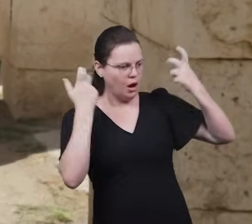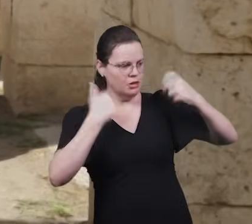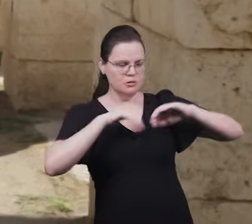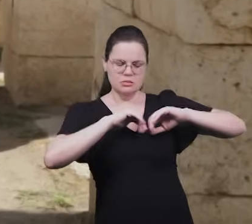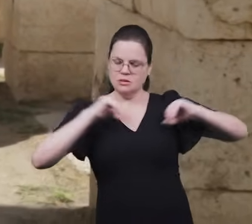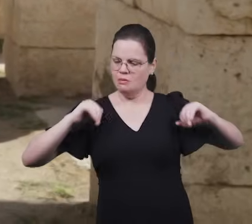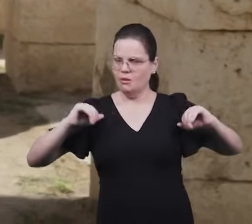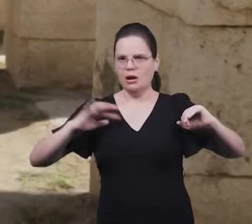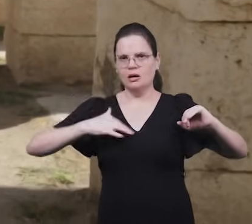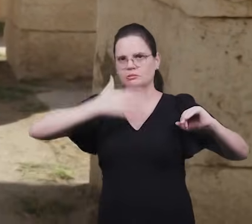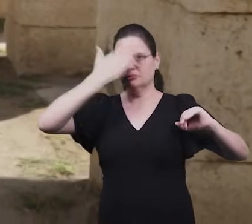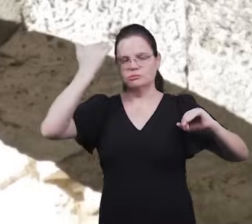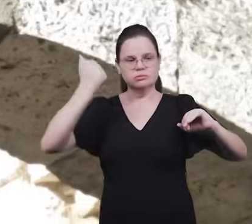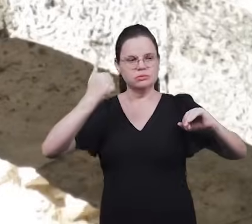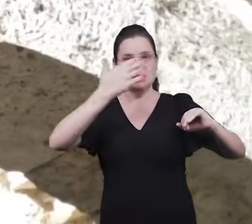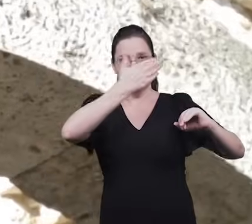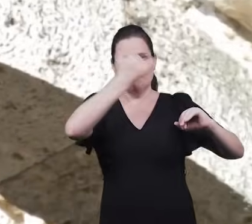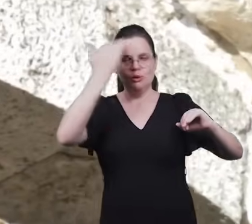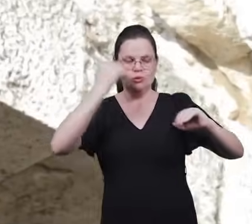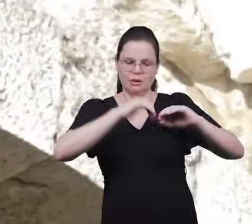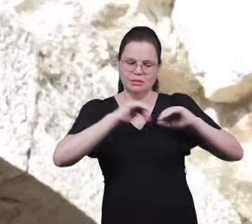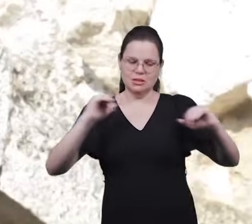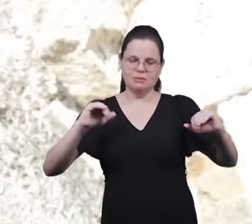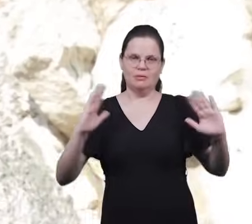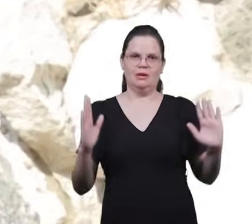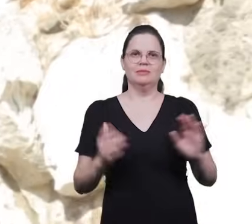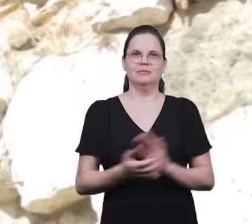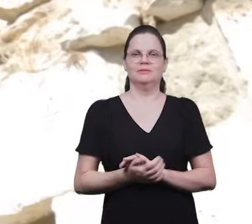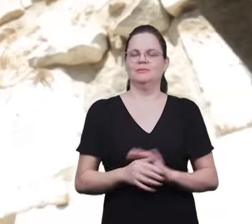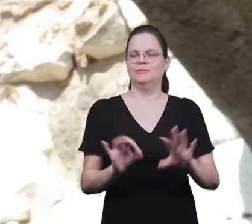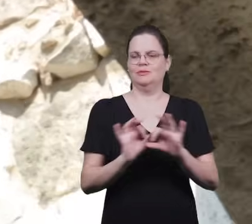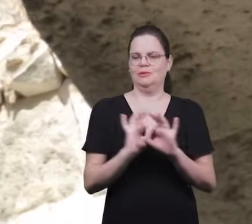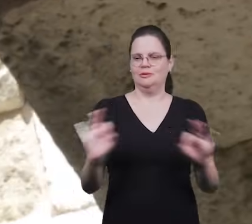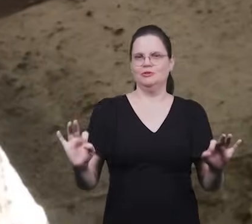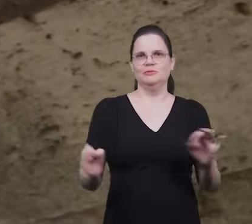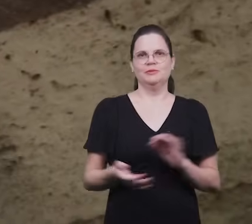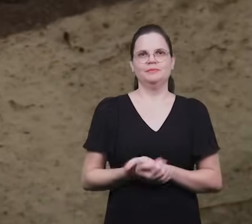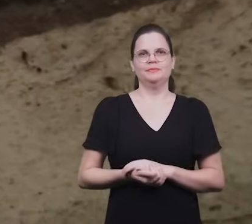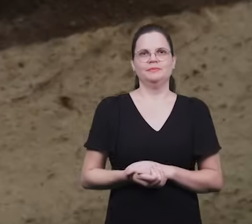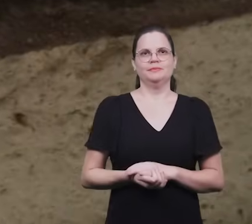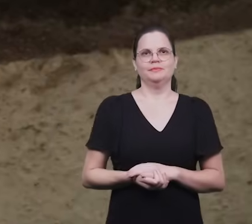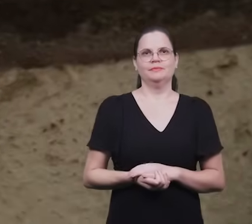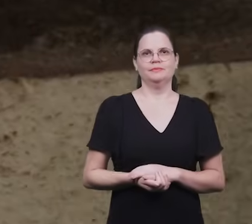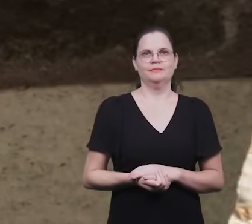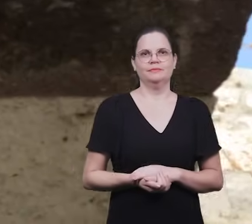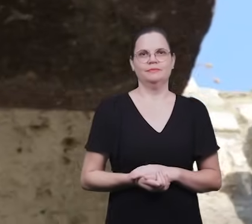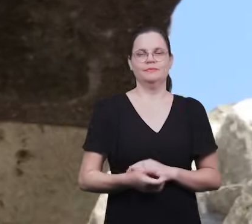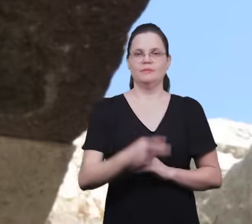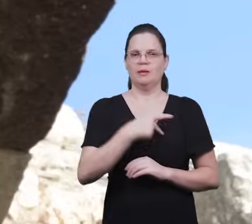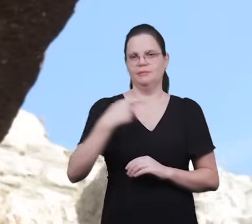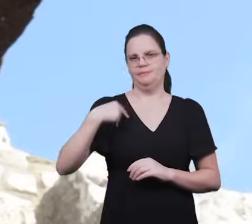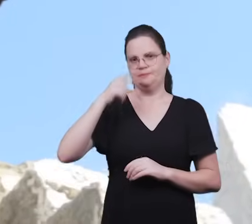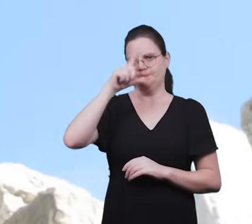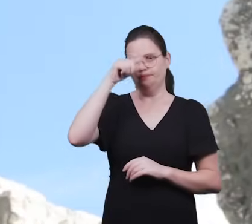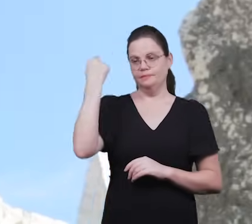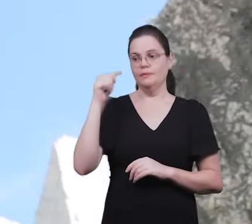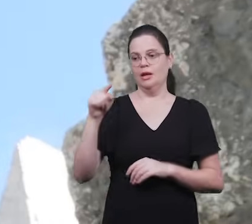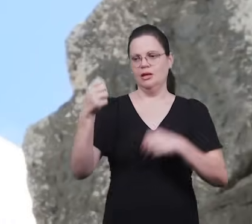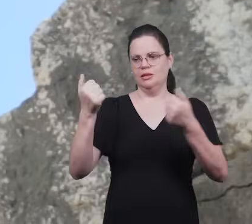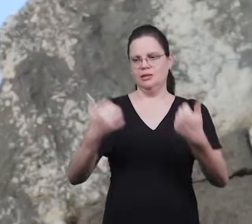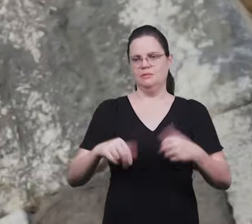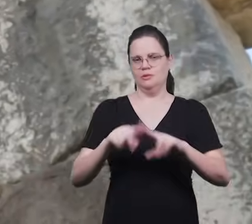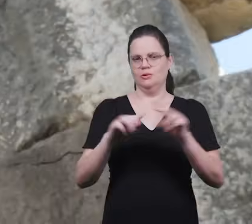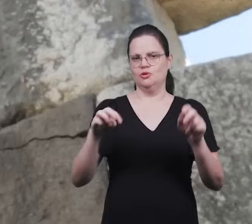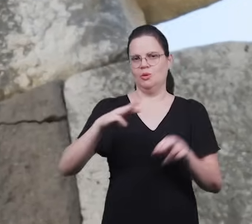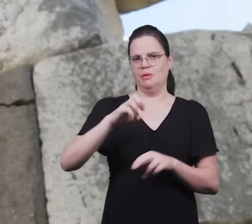a diferença entre essas duas coisas. Muito bem, pastor Edson. O pastor Gilson acabou de falar sobre a